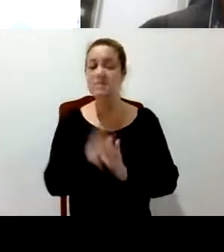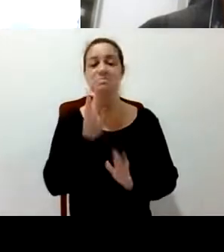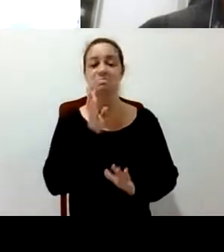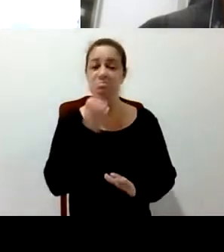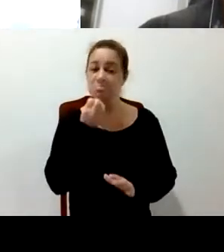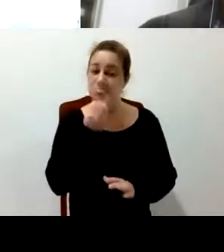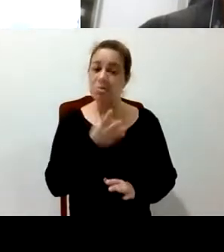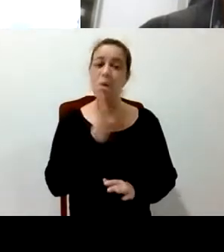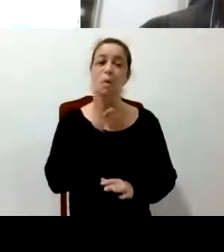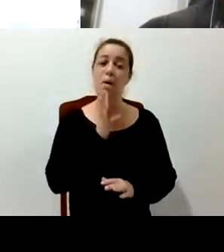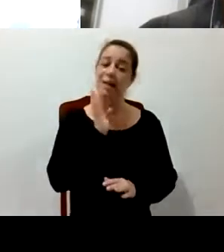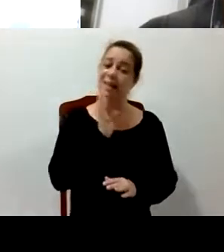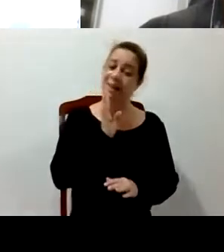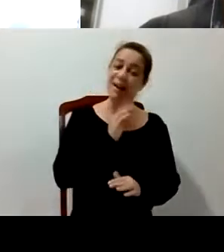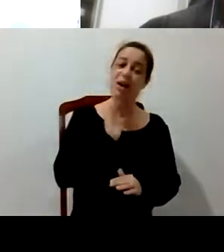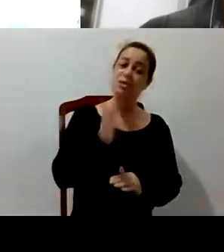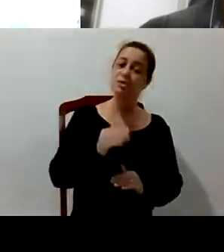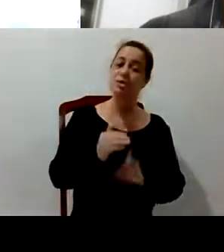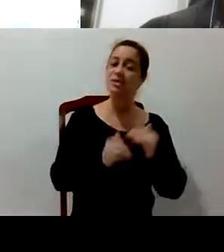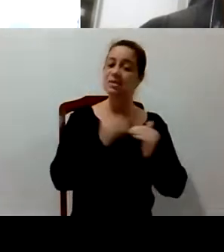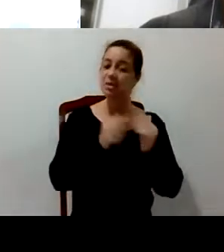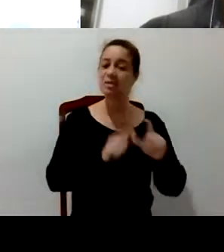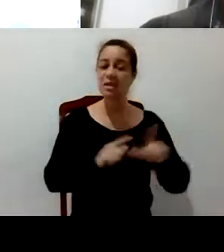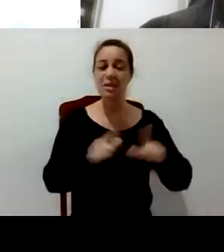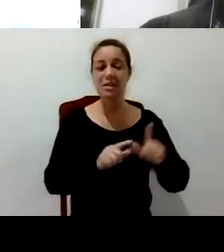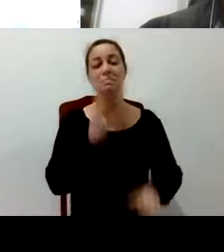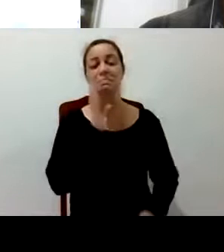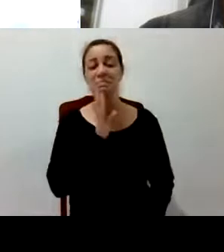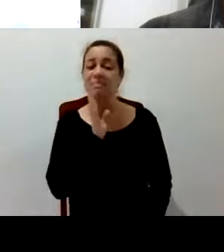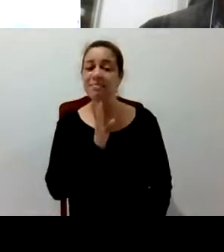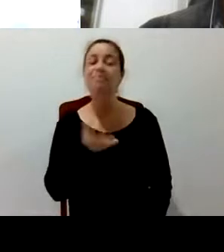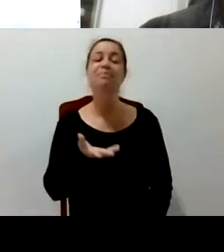já desenvolvida, né, Antônio? Cada trabalho legal que foi